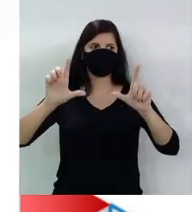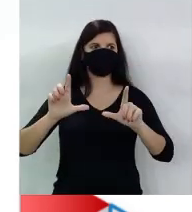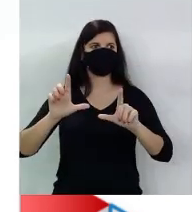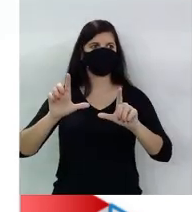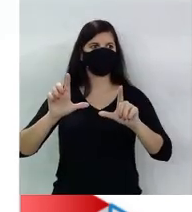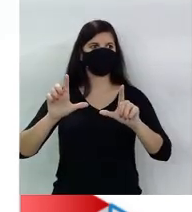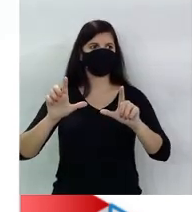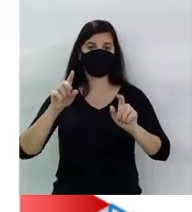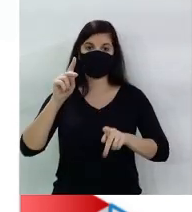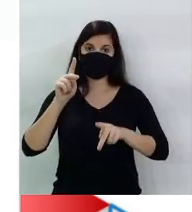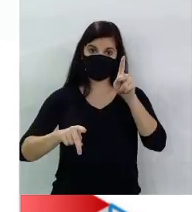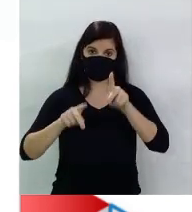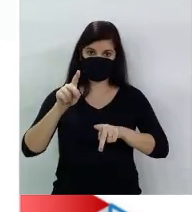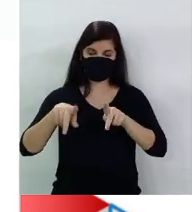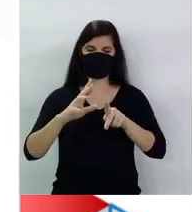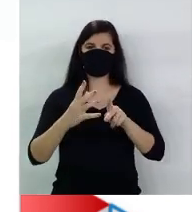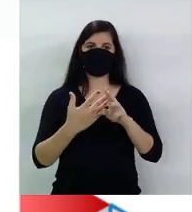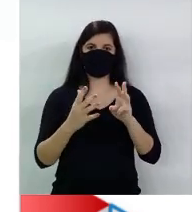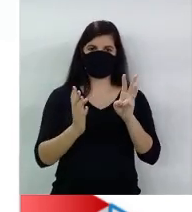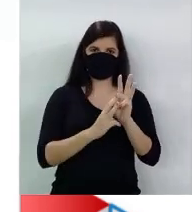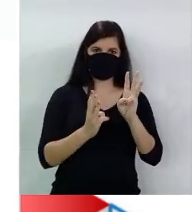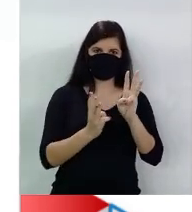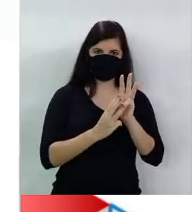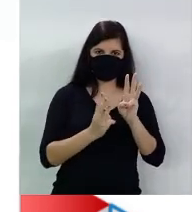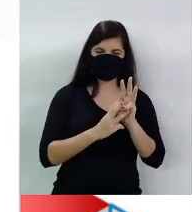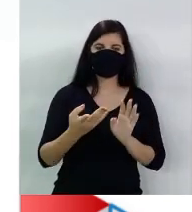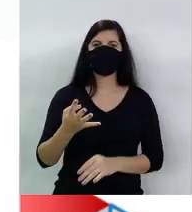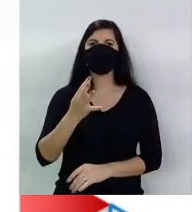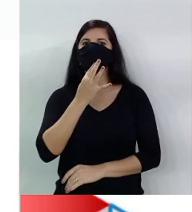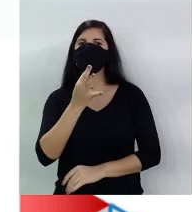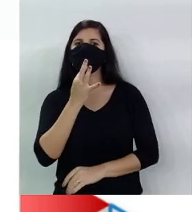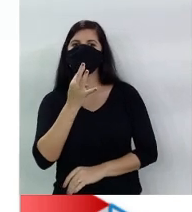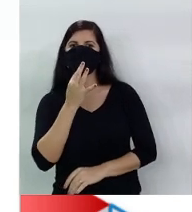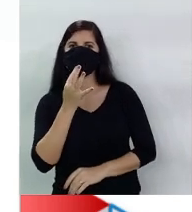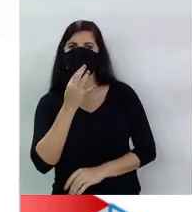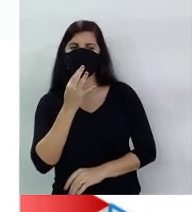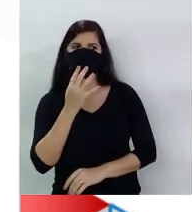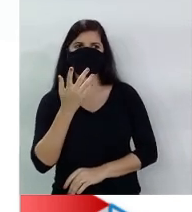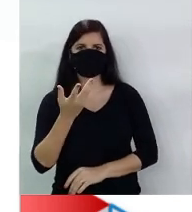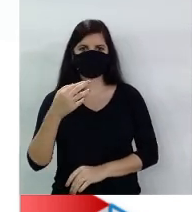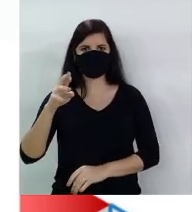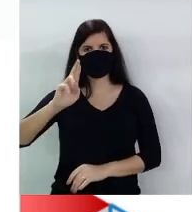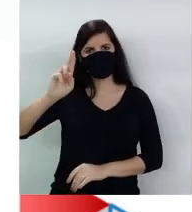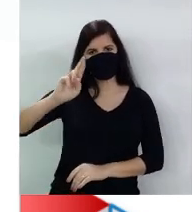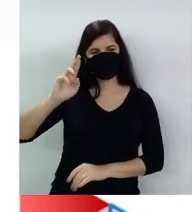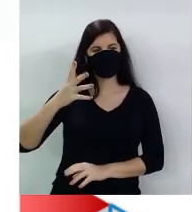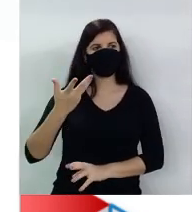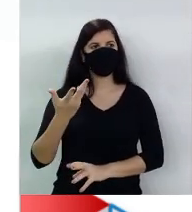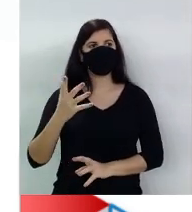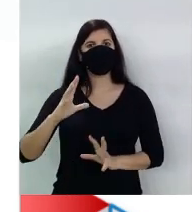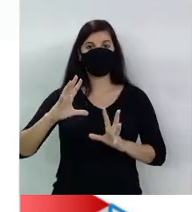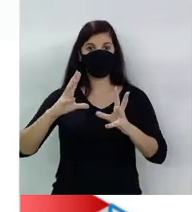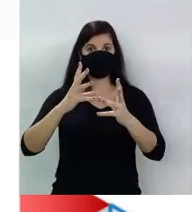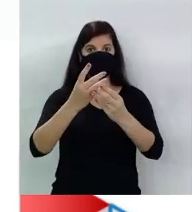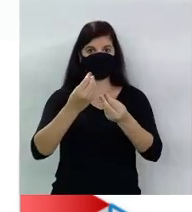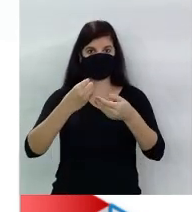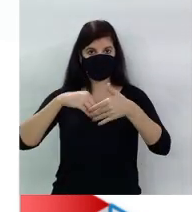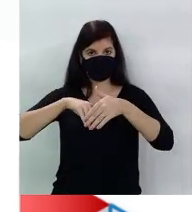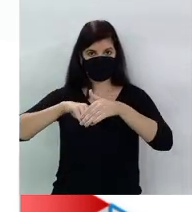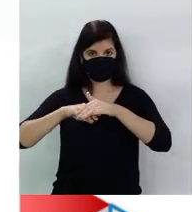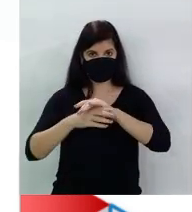temos povos indígenas. Olhem só, o conhecimento do fenômeno religioso nas